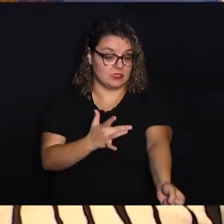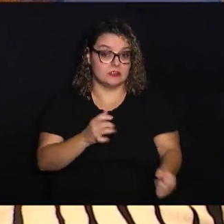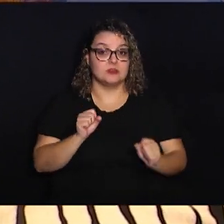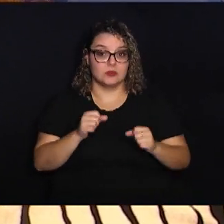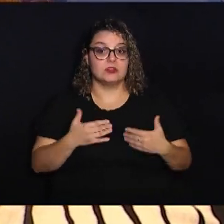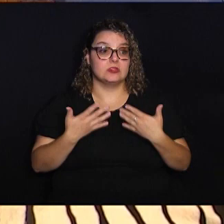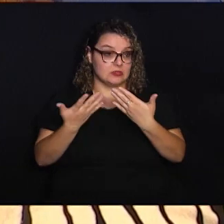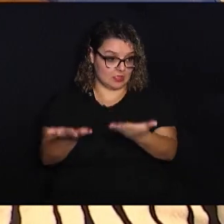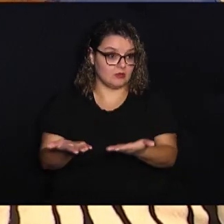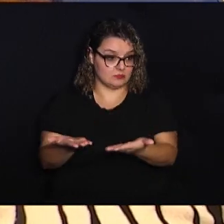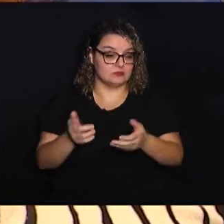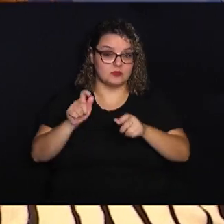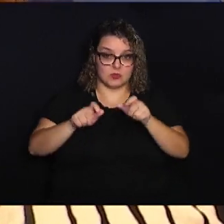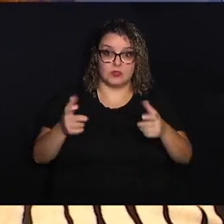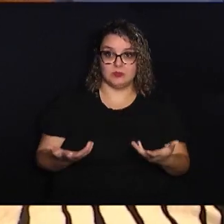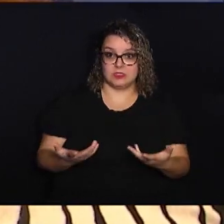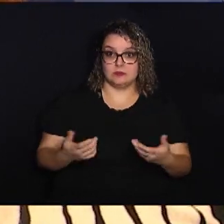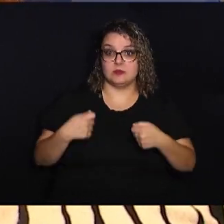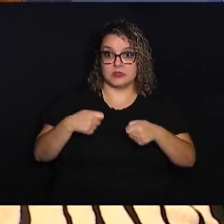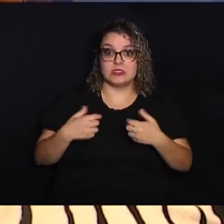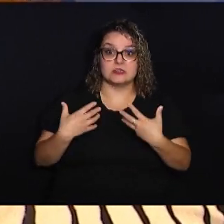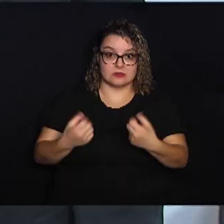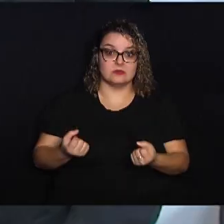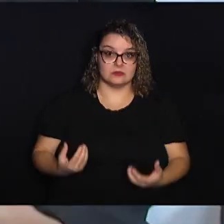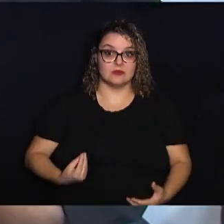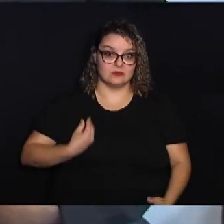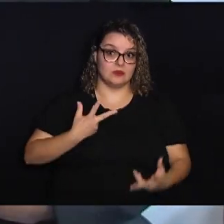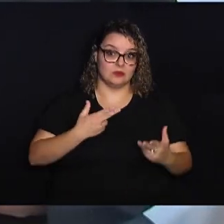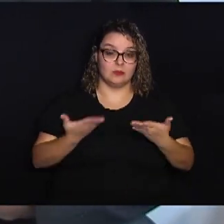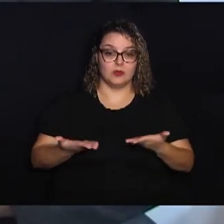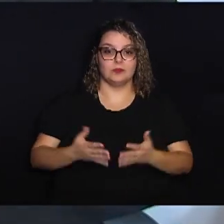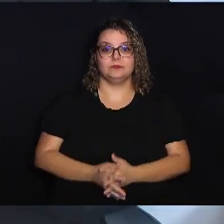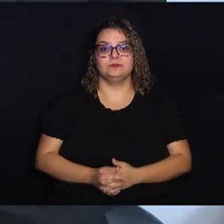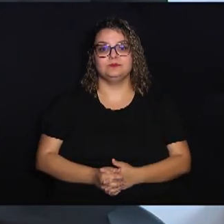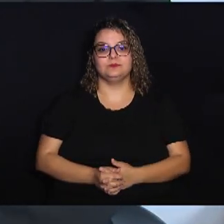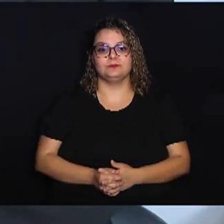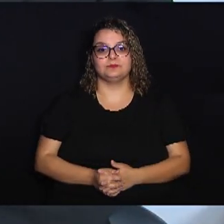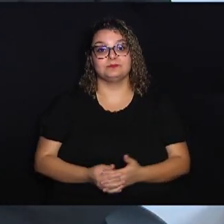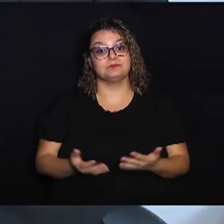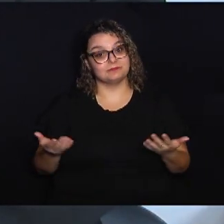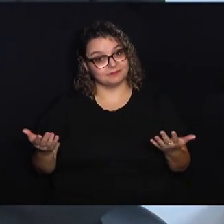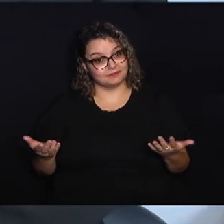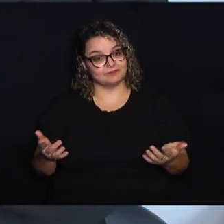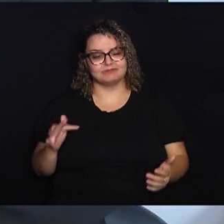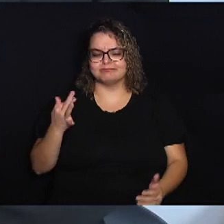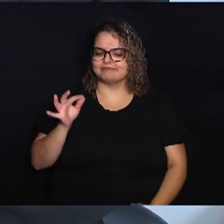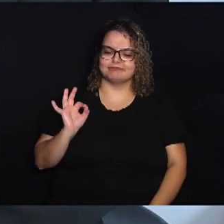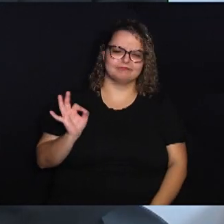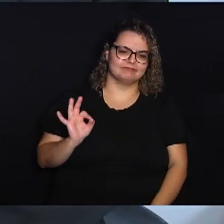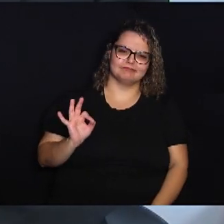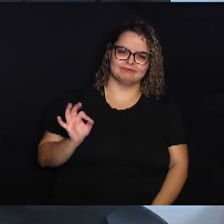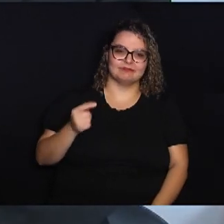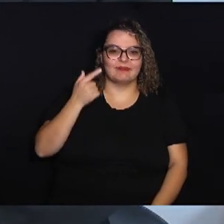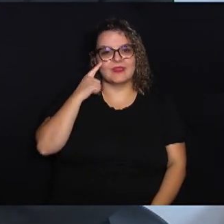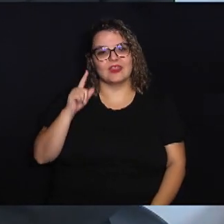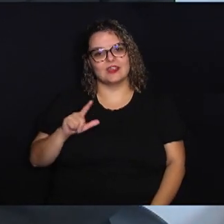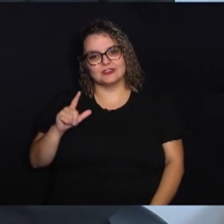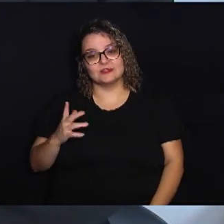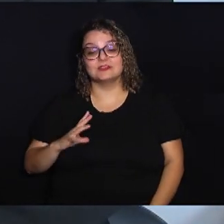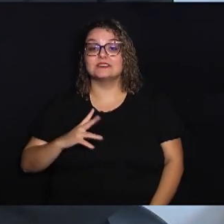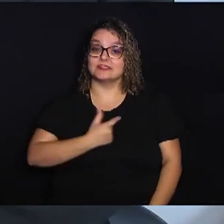para alguém que pode estar vivendo como eu, né? Viu só? Não dói nada e, claro, né,